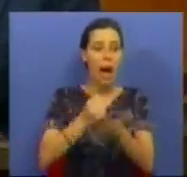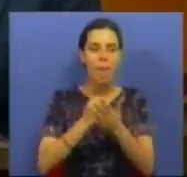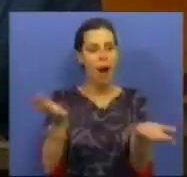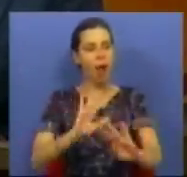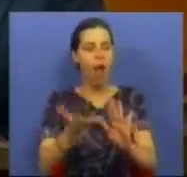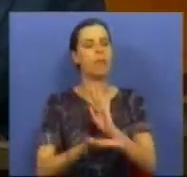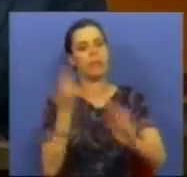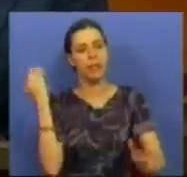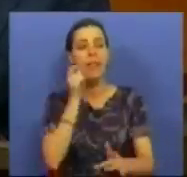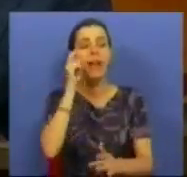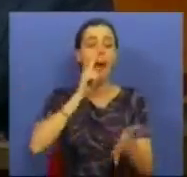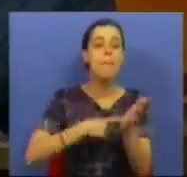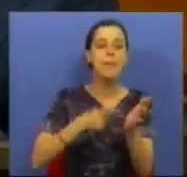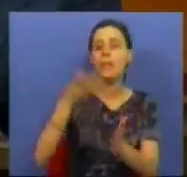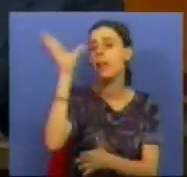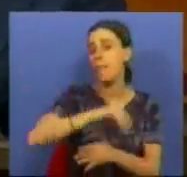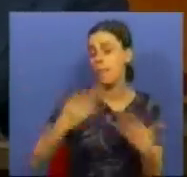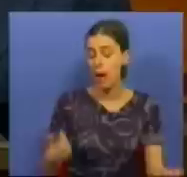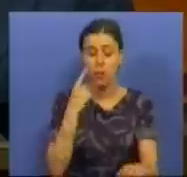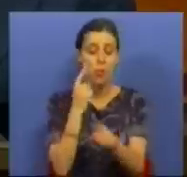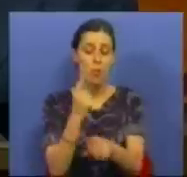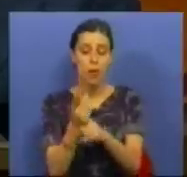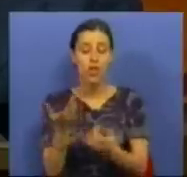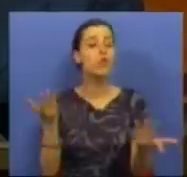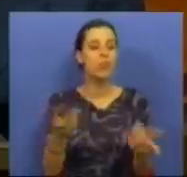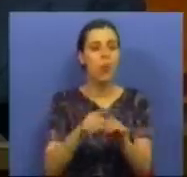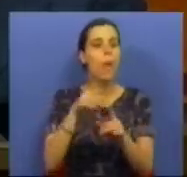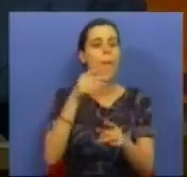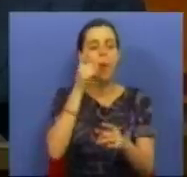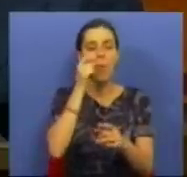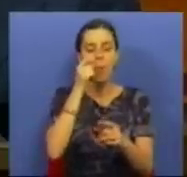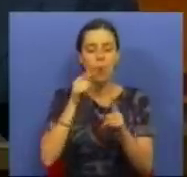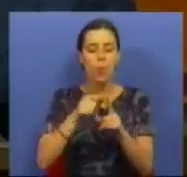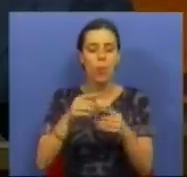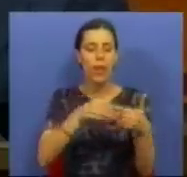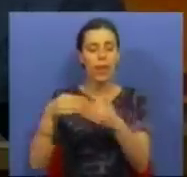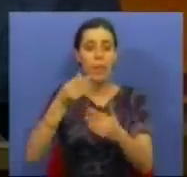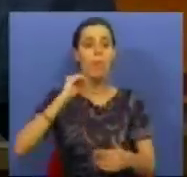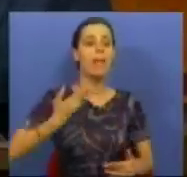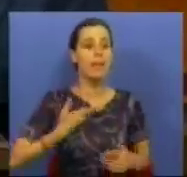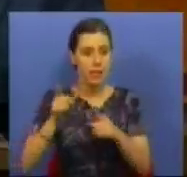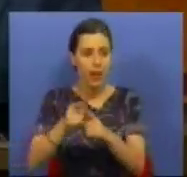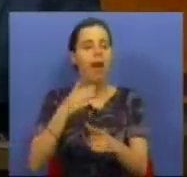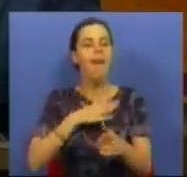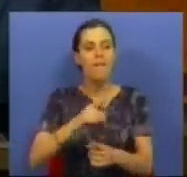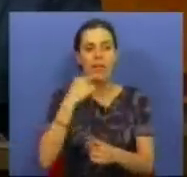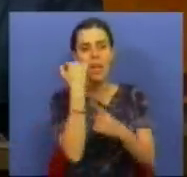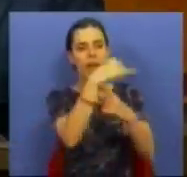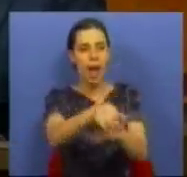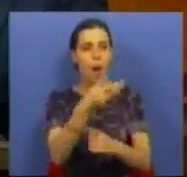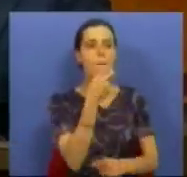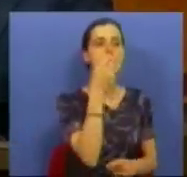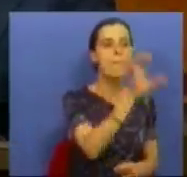apoio aos mais necessitados. O mesmo Passos Coelho, que há cerca de um mês queria chumbar o